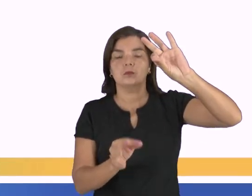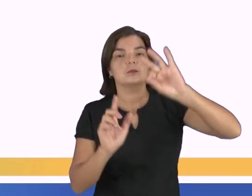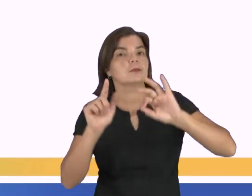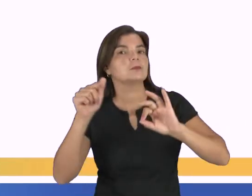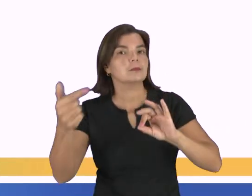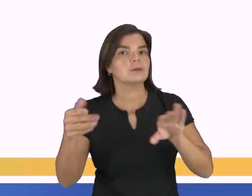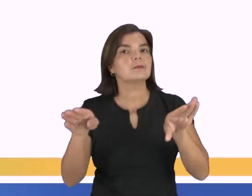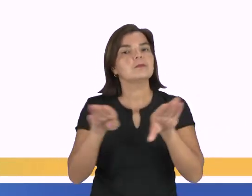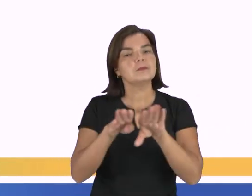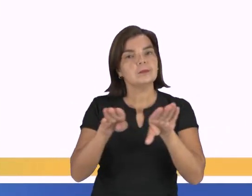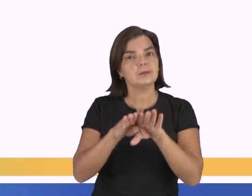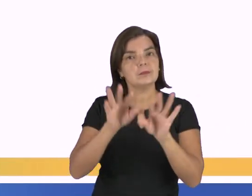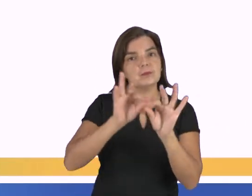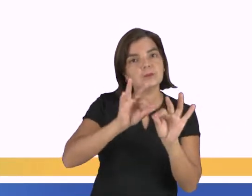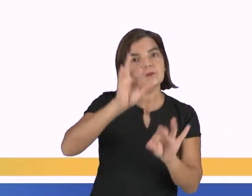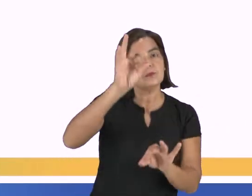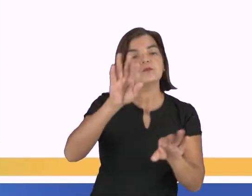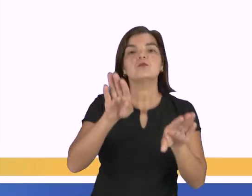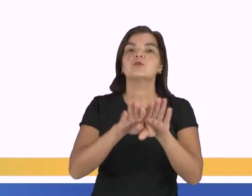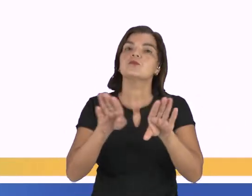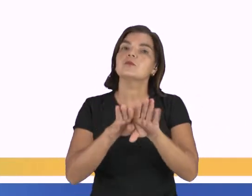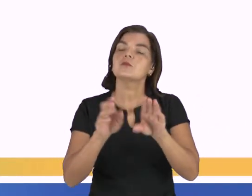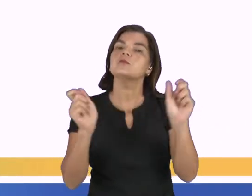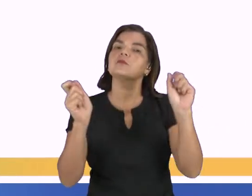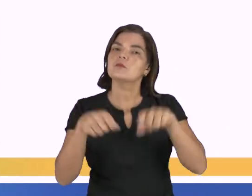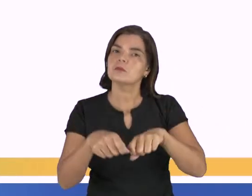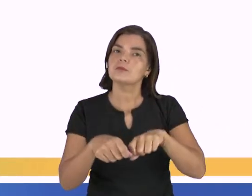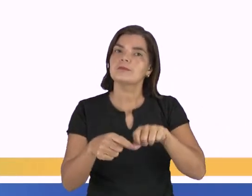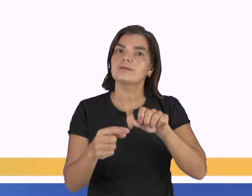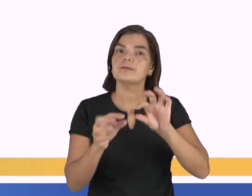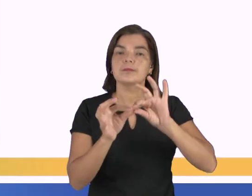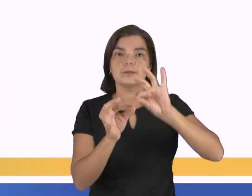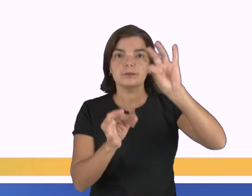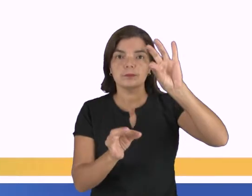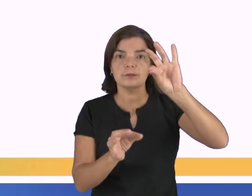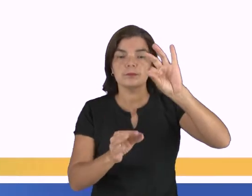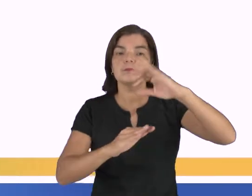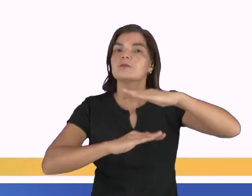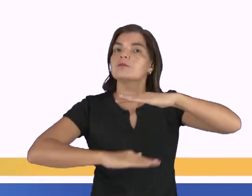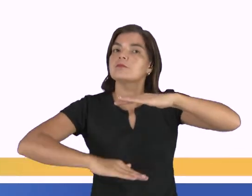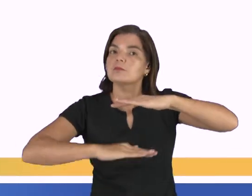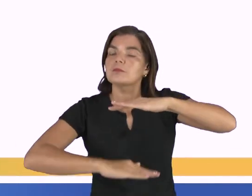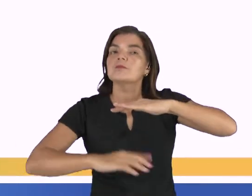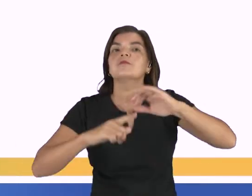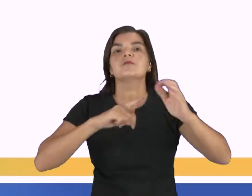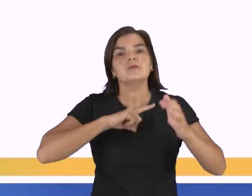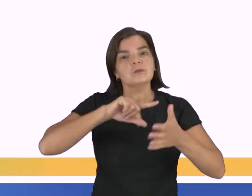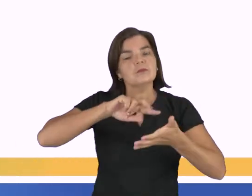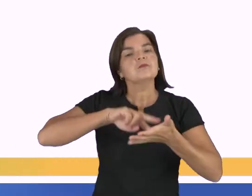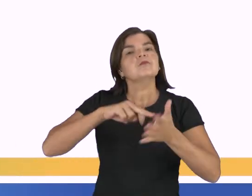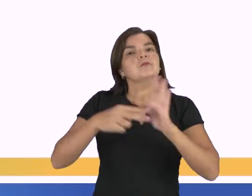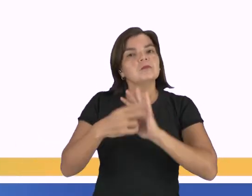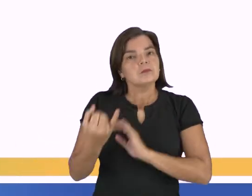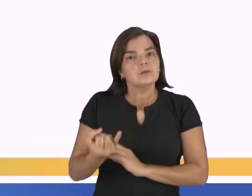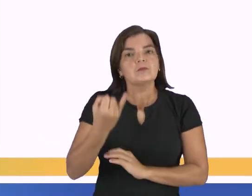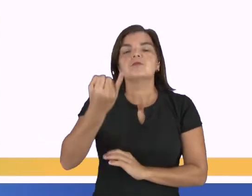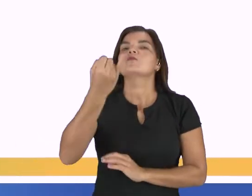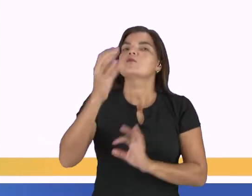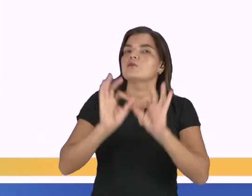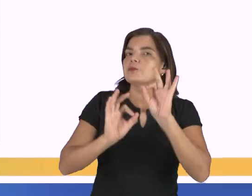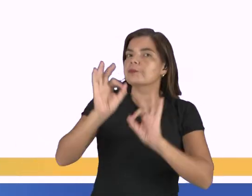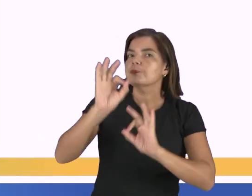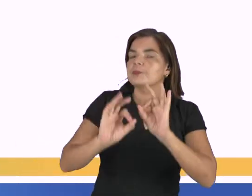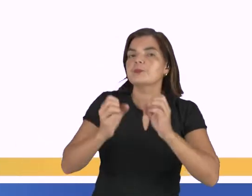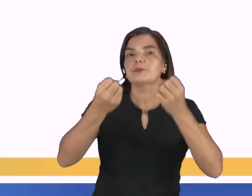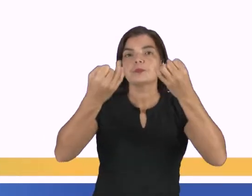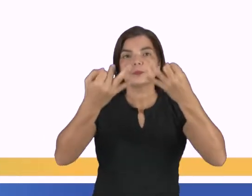ao outro, uma distância ali, ou também pode ser desse ponto em relação à superfície. Essa noção é muito interessante para a formulação do